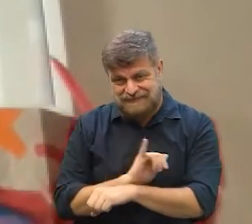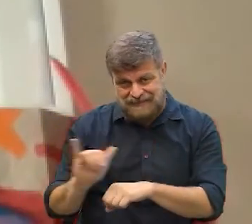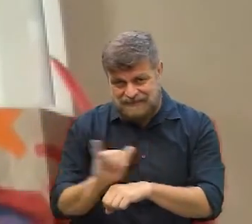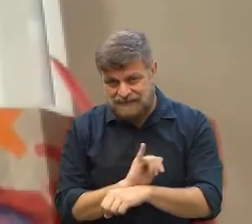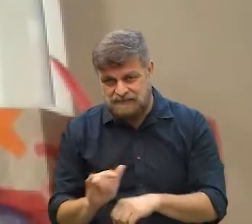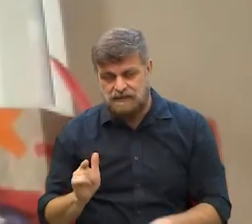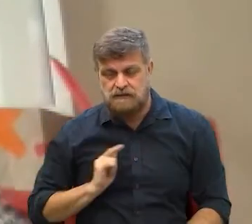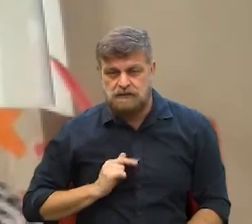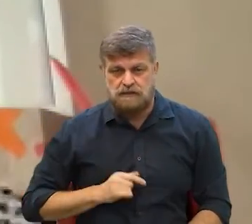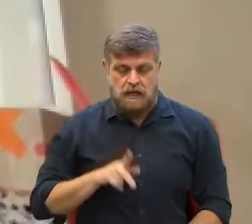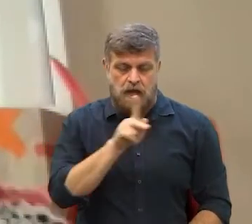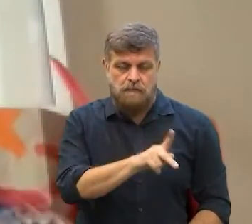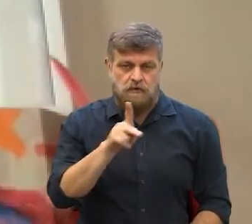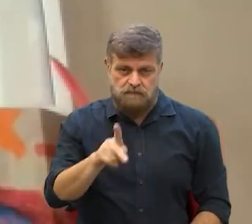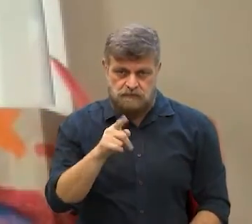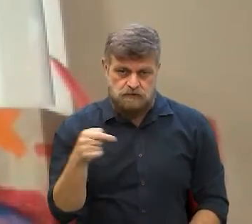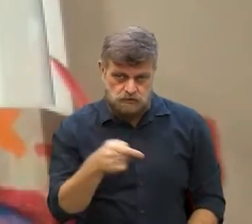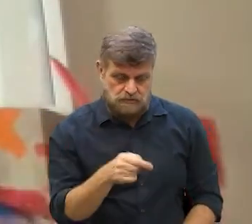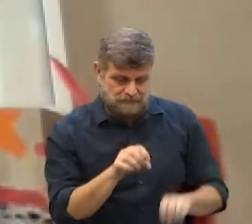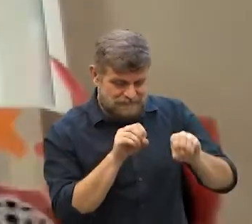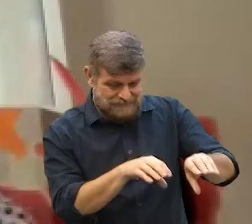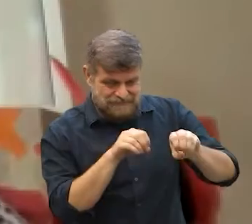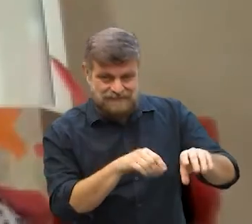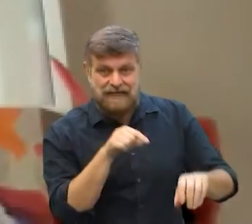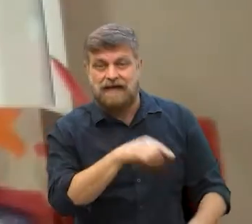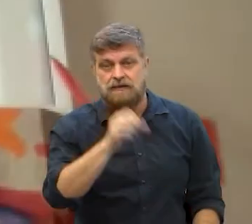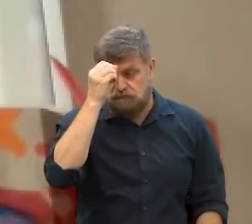Recurso desde a formação dos professores, como eu disse para você,